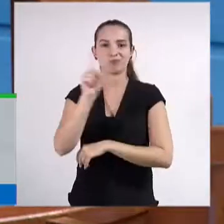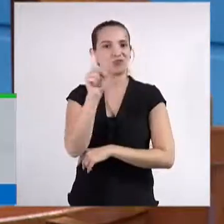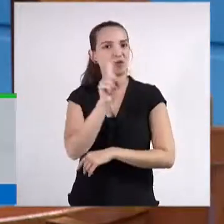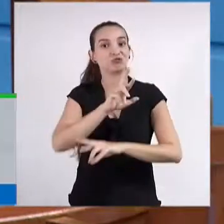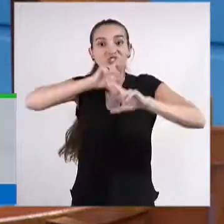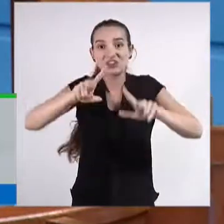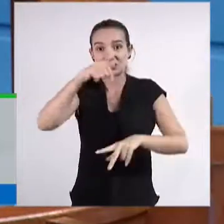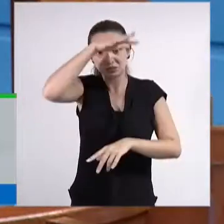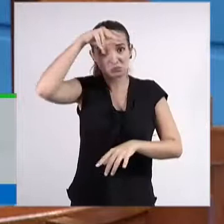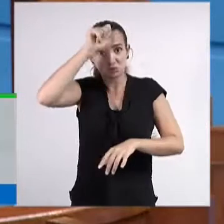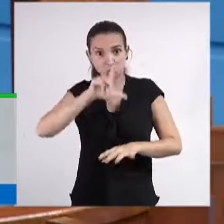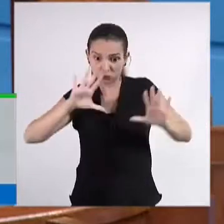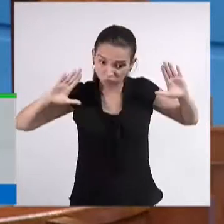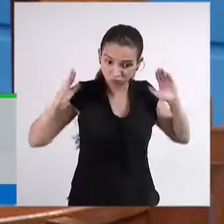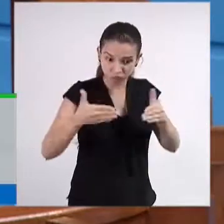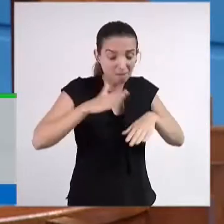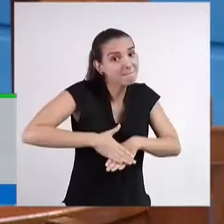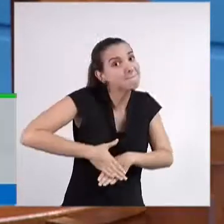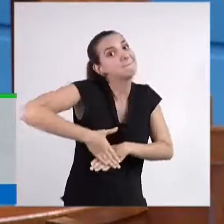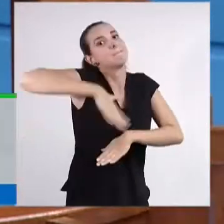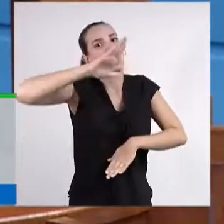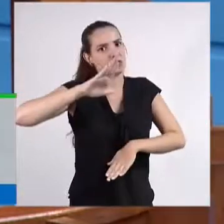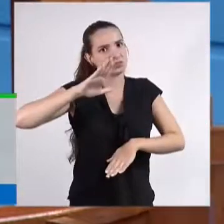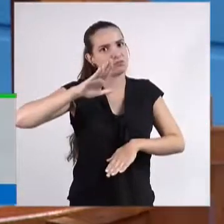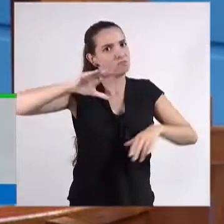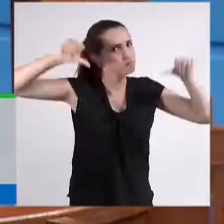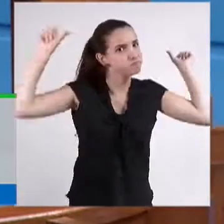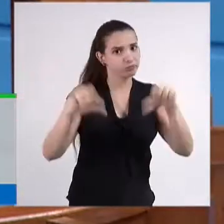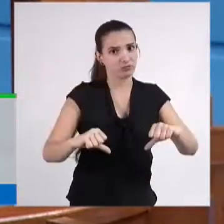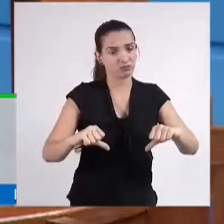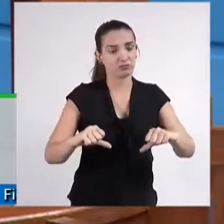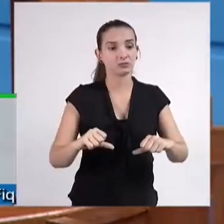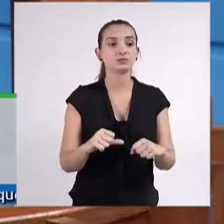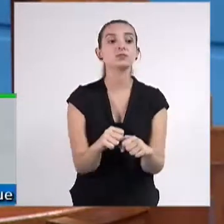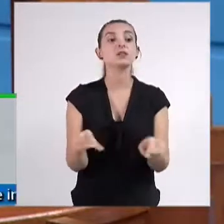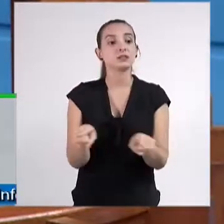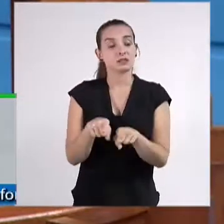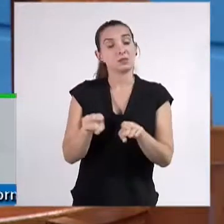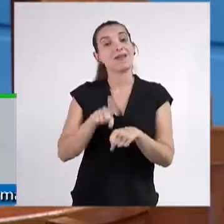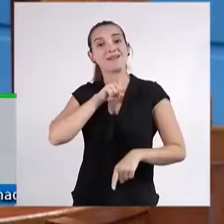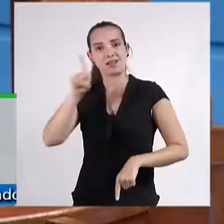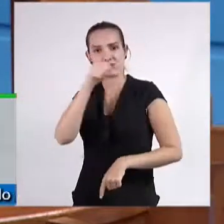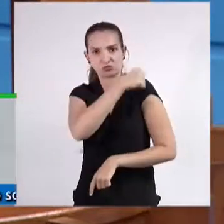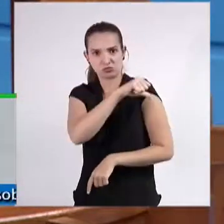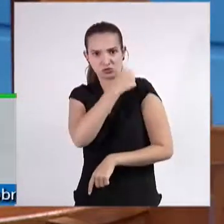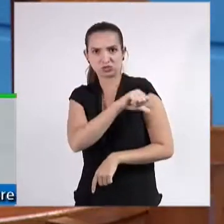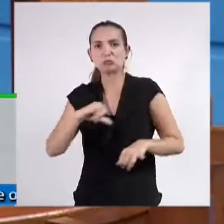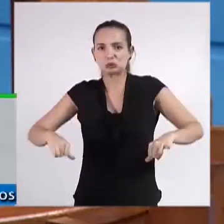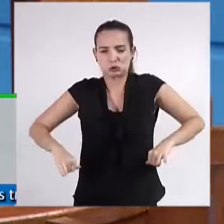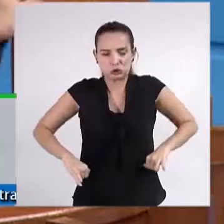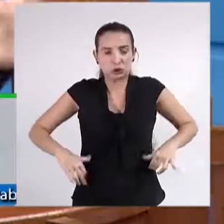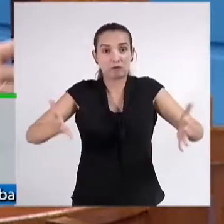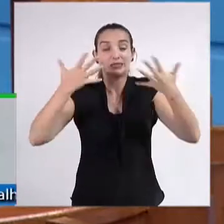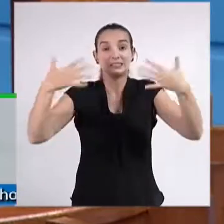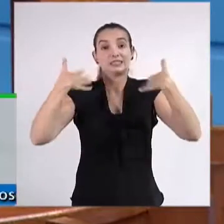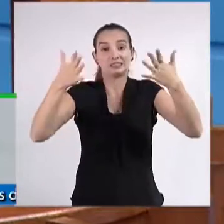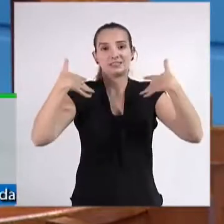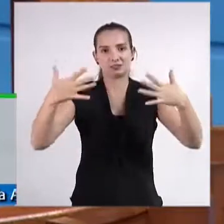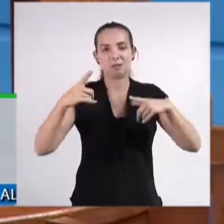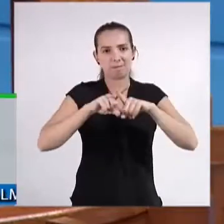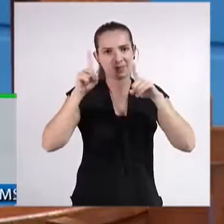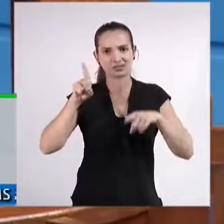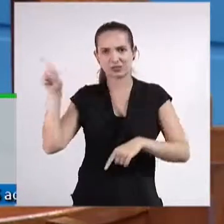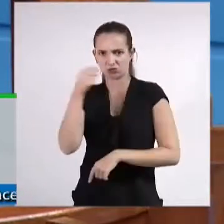foi aqui. A própria cidade do Rio de Janeiro sofreu e sofre temperaturas altas, e lá não existiu nenhum movimento,